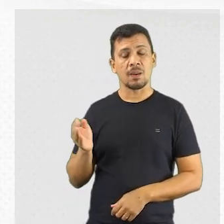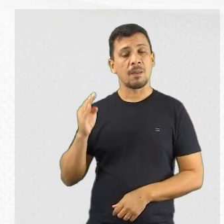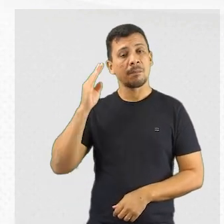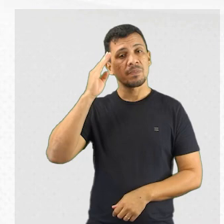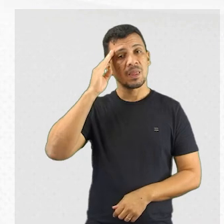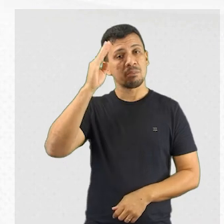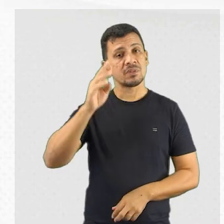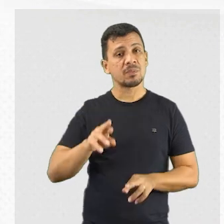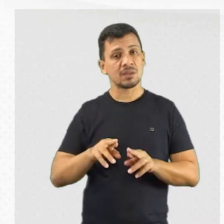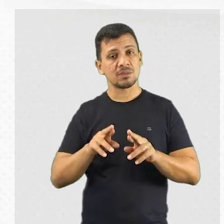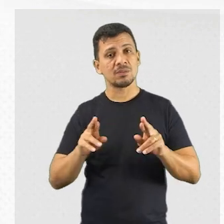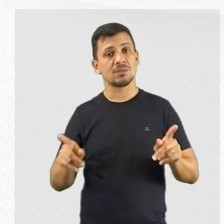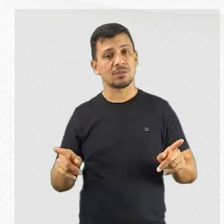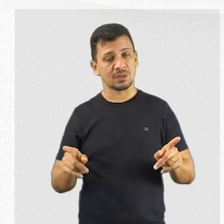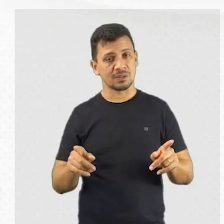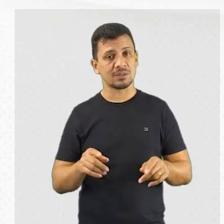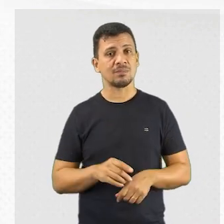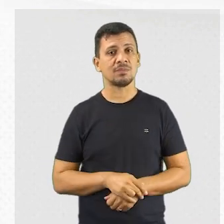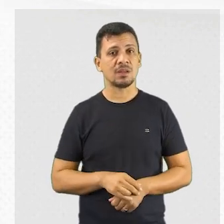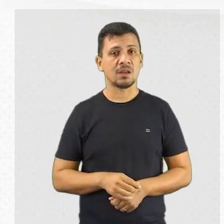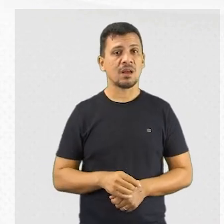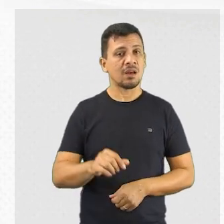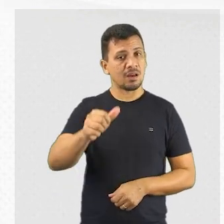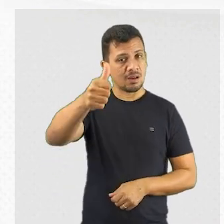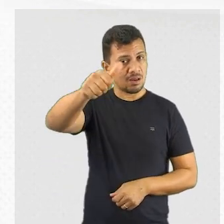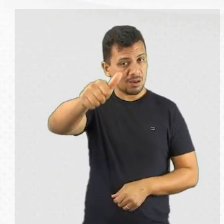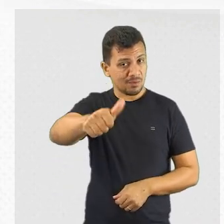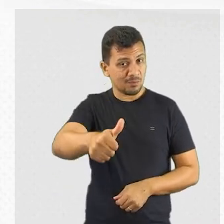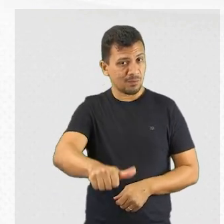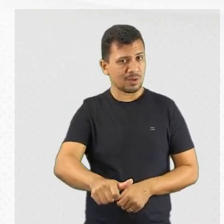são as principais diferenças, tá? Quando a gente avalia